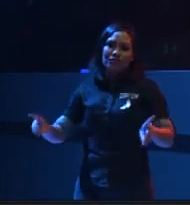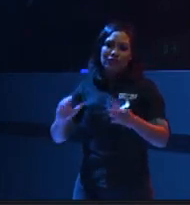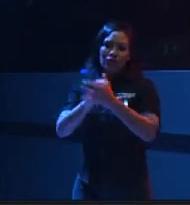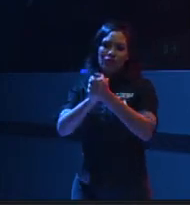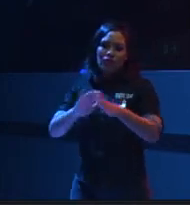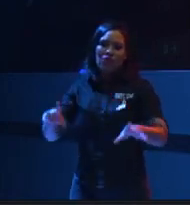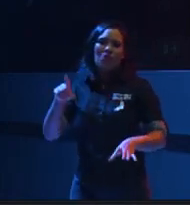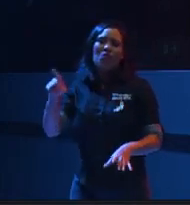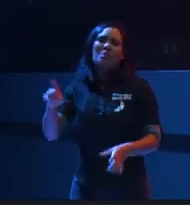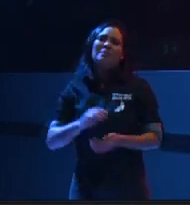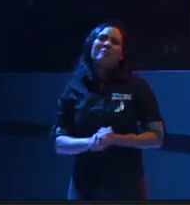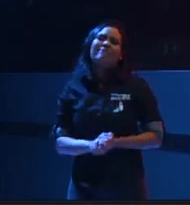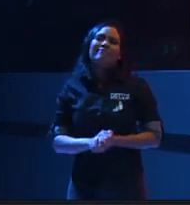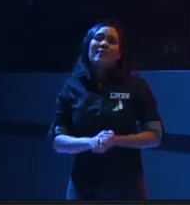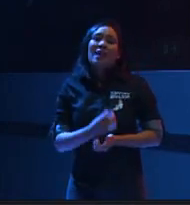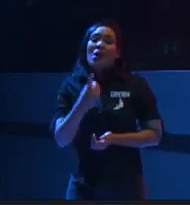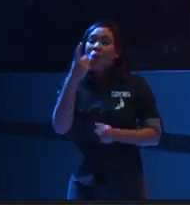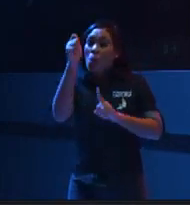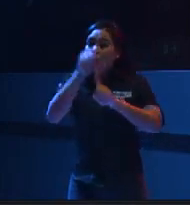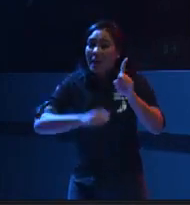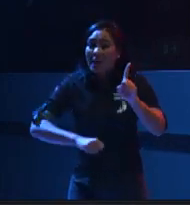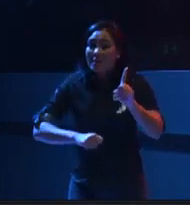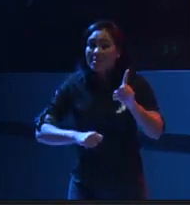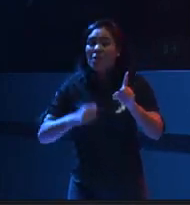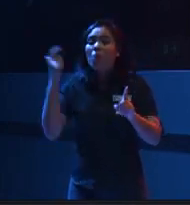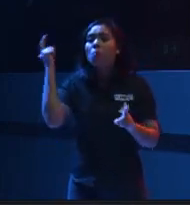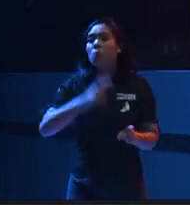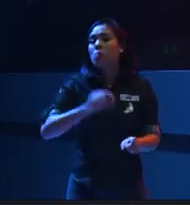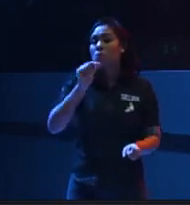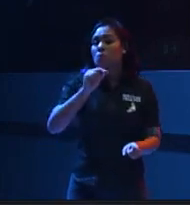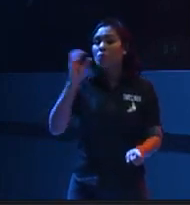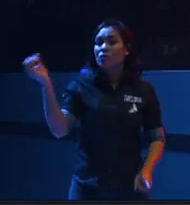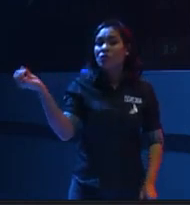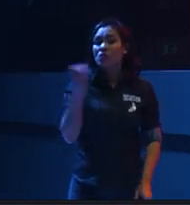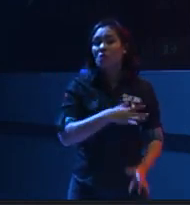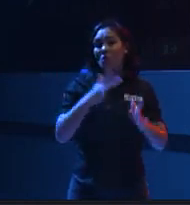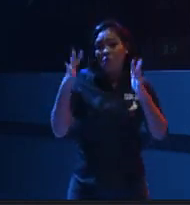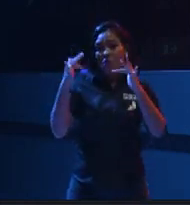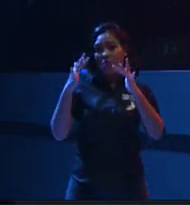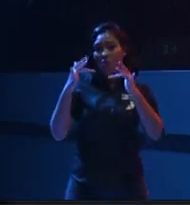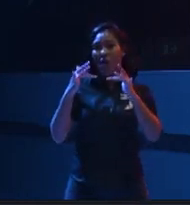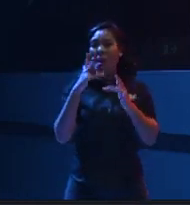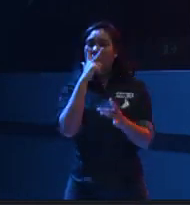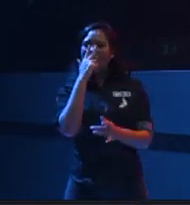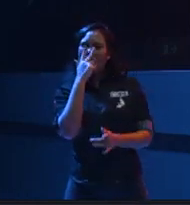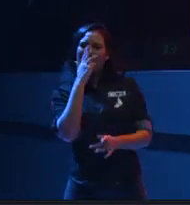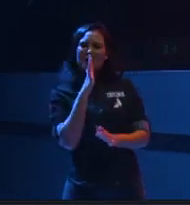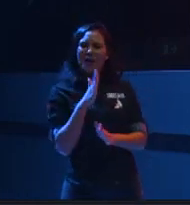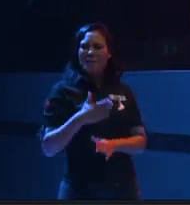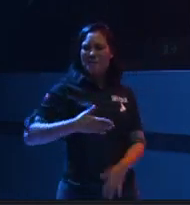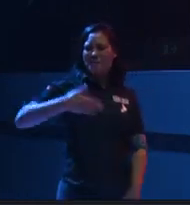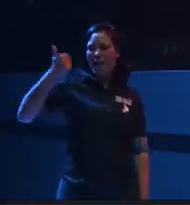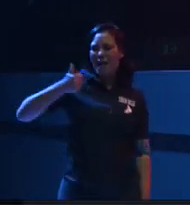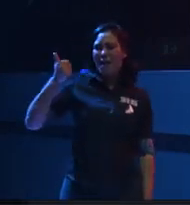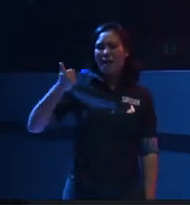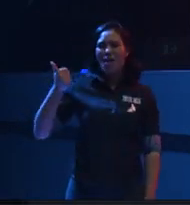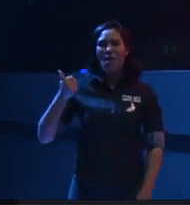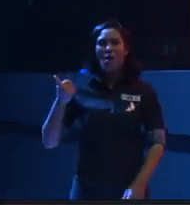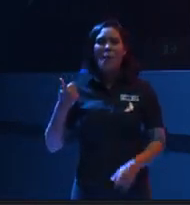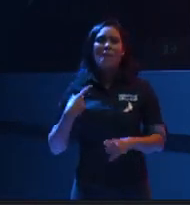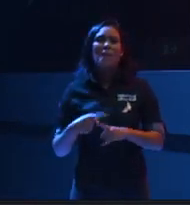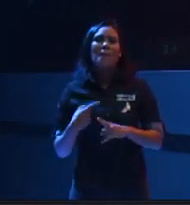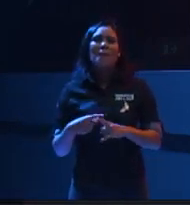com um mês eu apareceu com o novo namorado parecia que era melhor pessoa do mundo porque ela tava tão carente